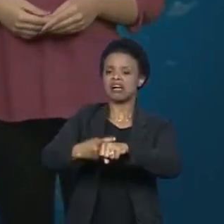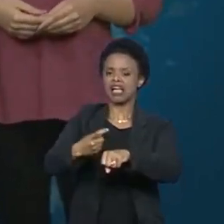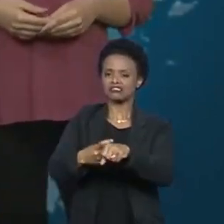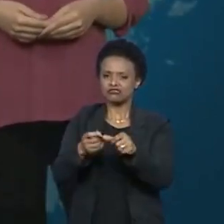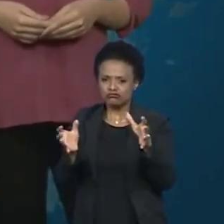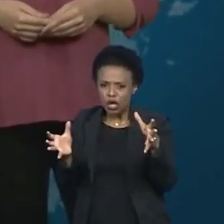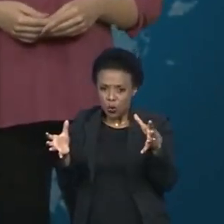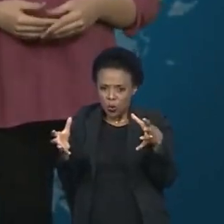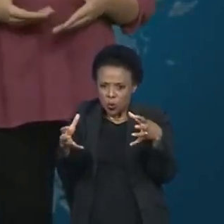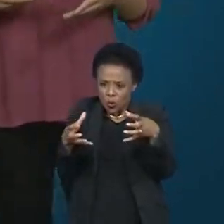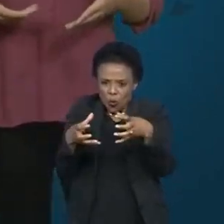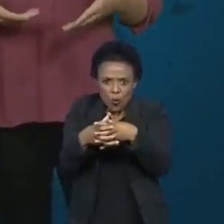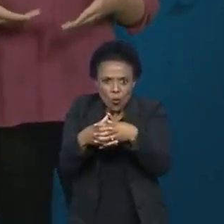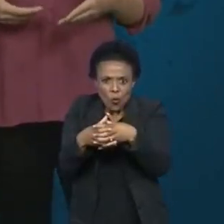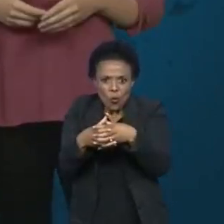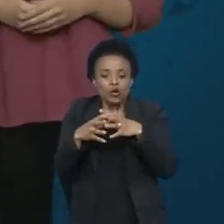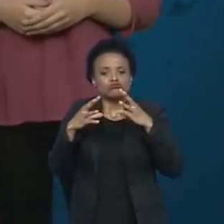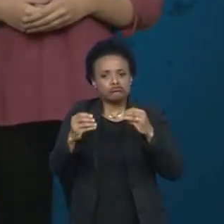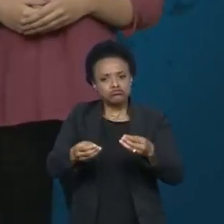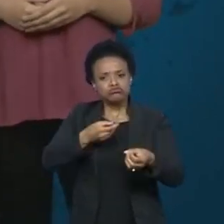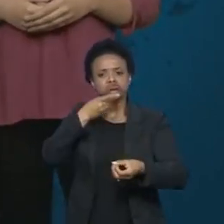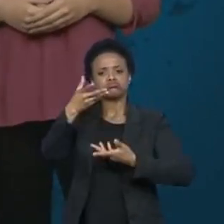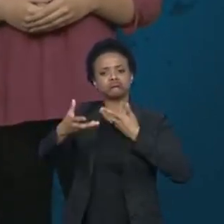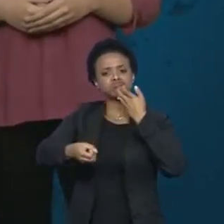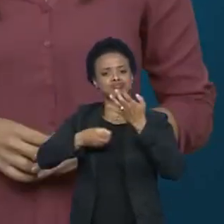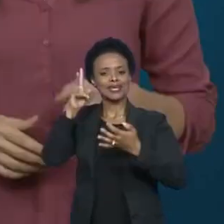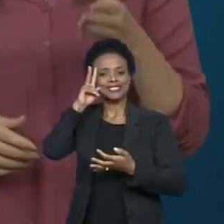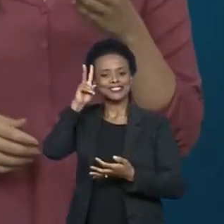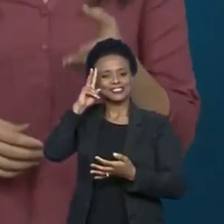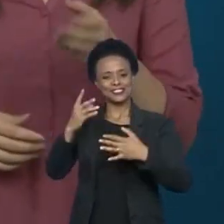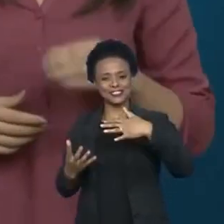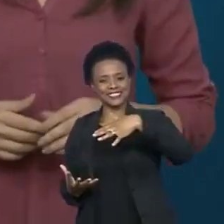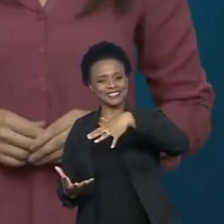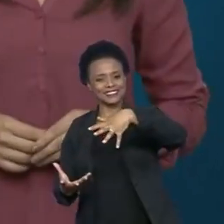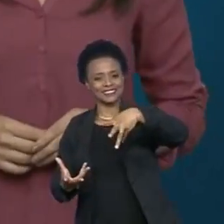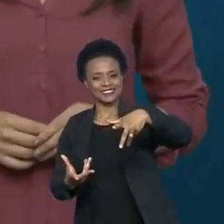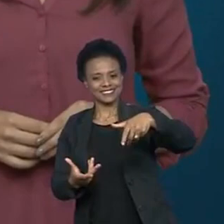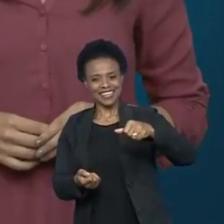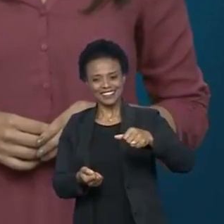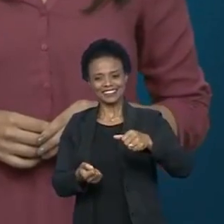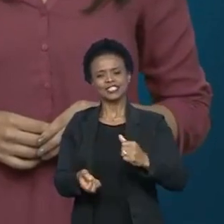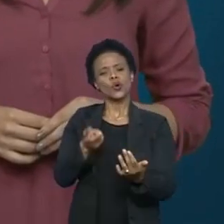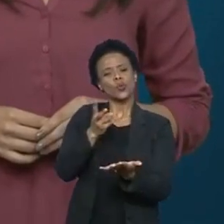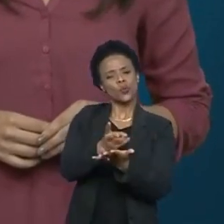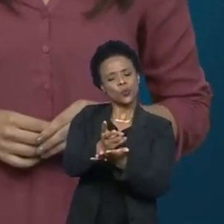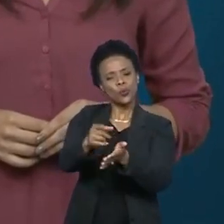aglomerados de minerais que contam a história da formação do nosso planeta. Continue pesquisando